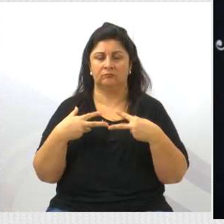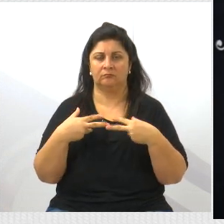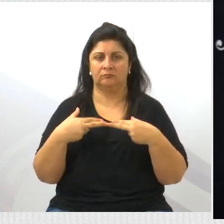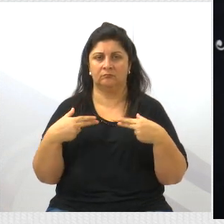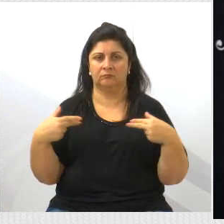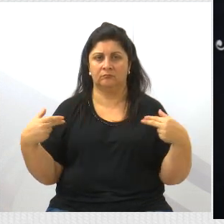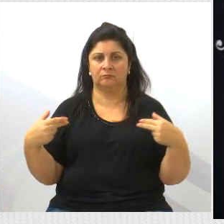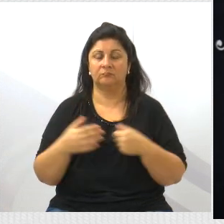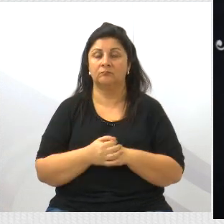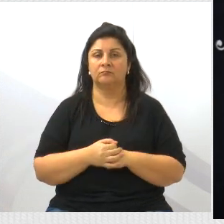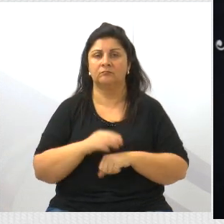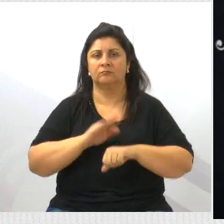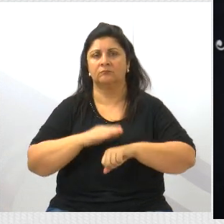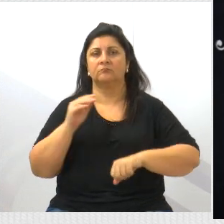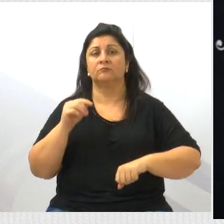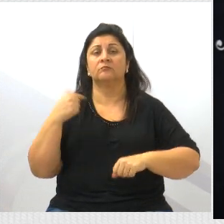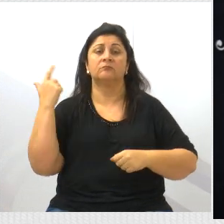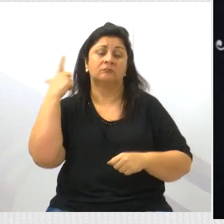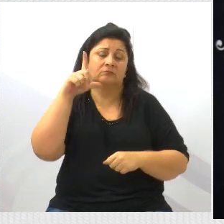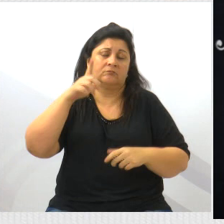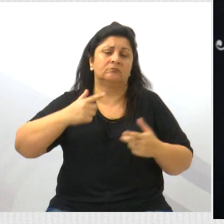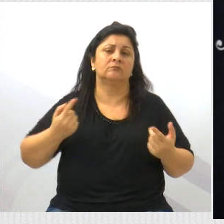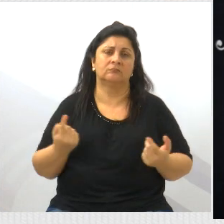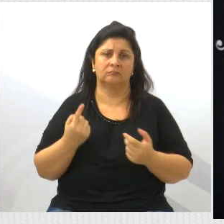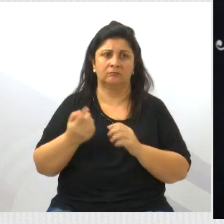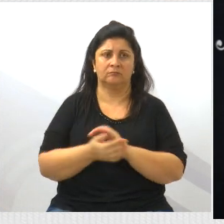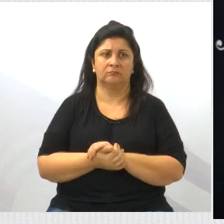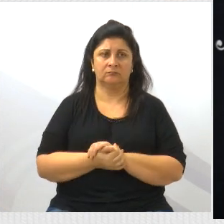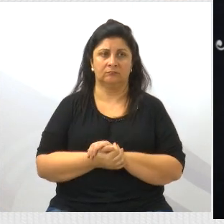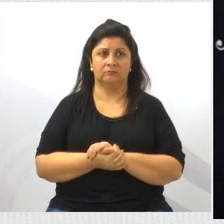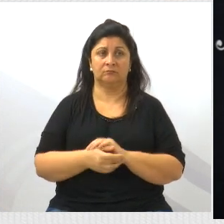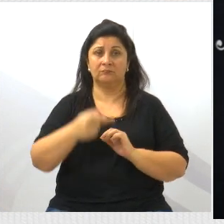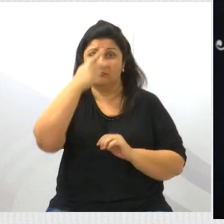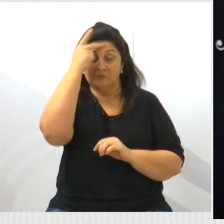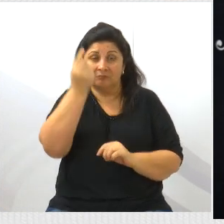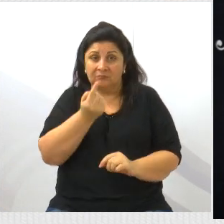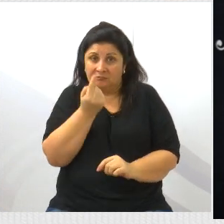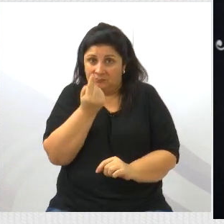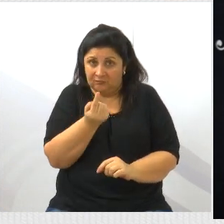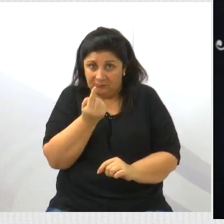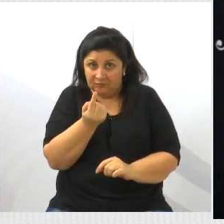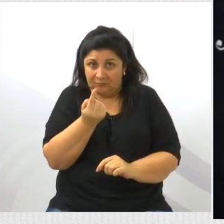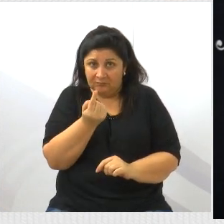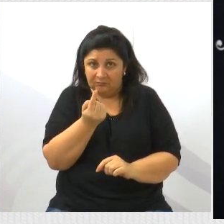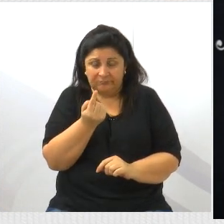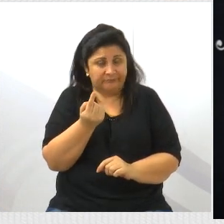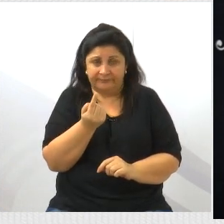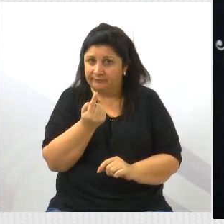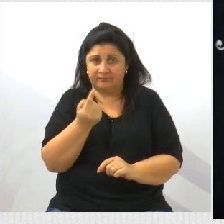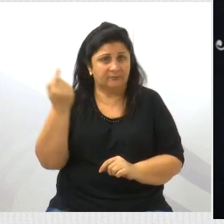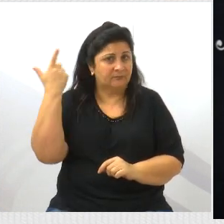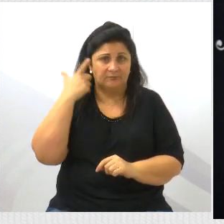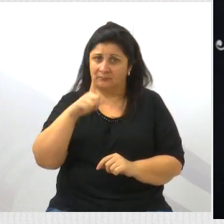Muito mais do que a gente consegue desenvolver, né? O gestor, uma pessoa sozinha, ela não